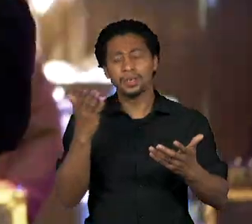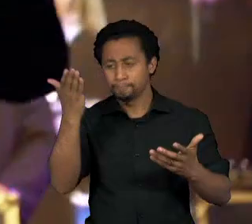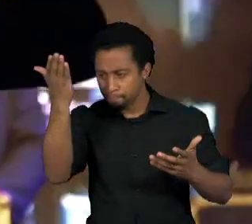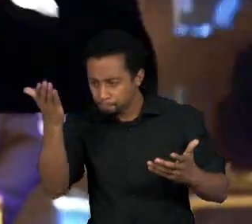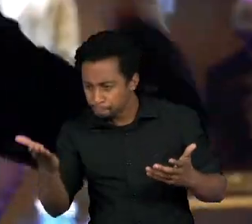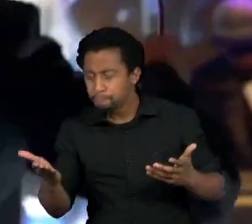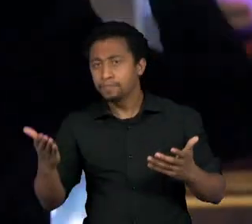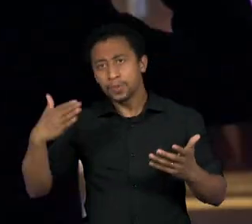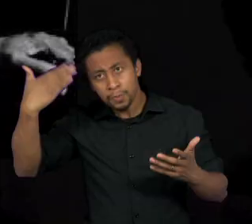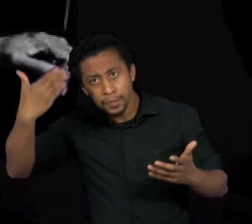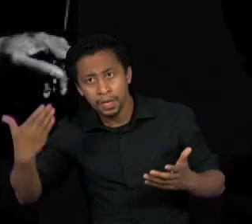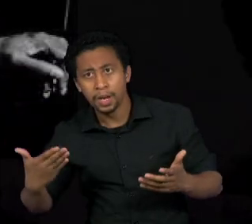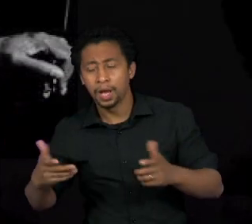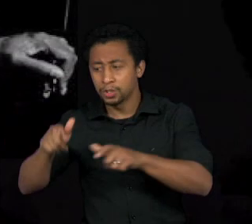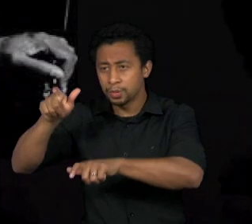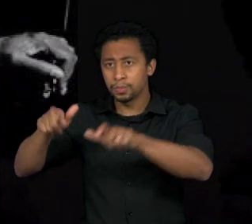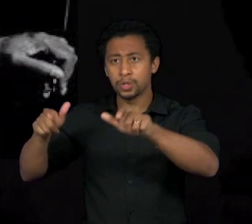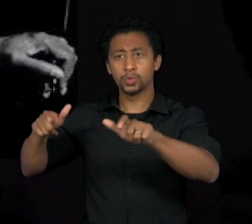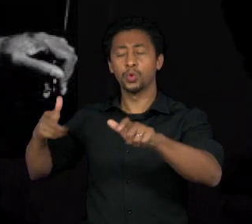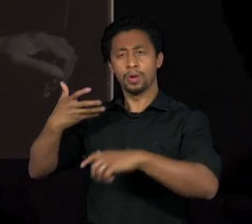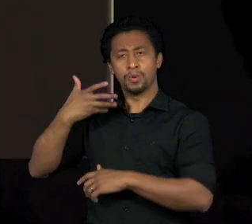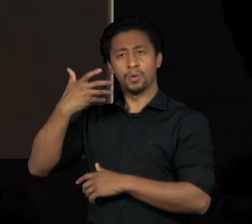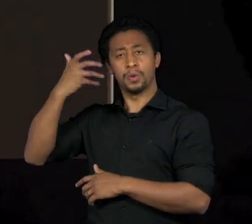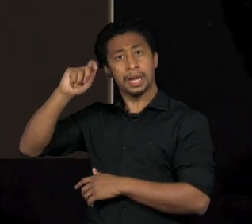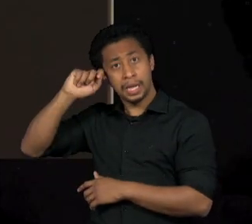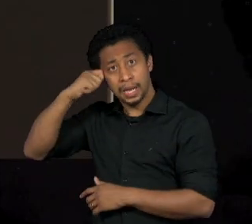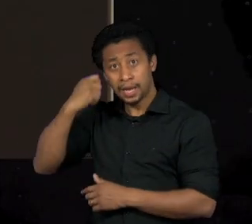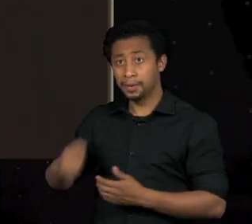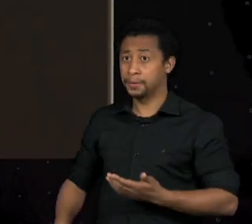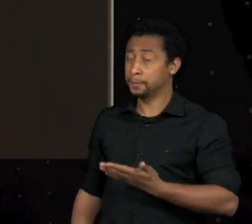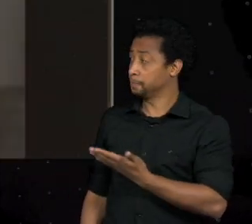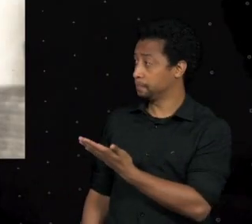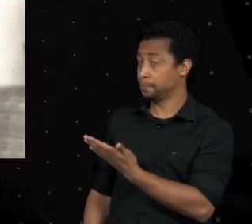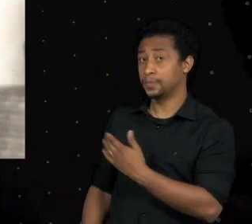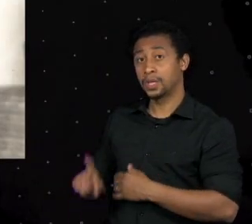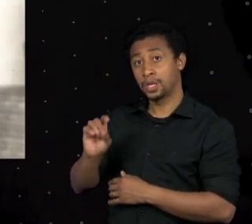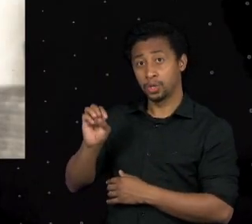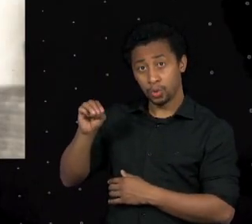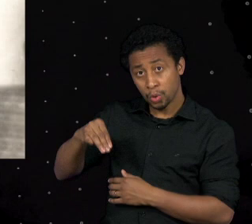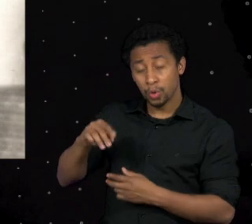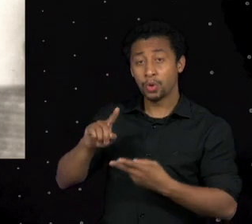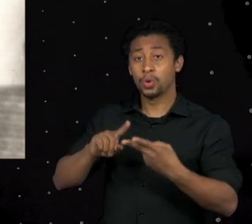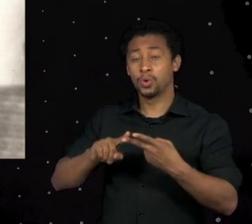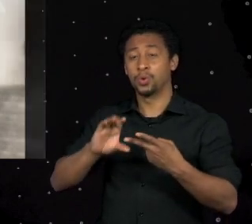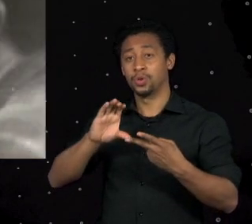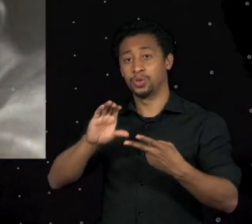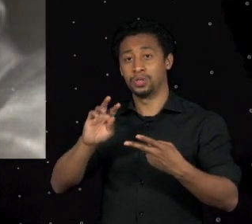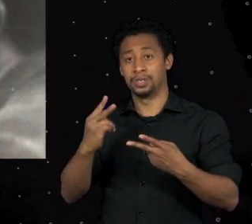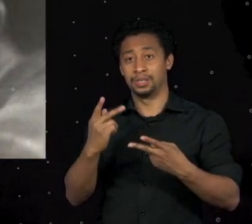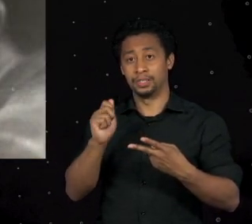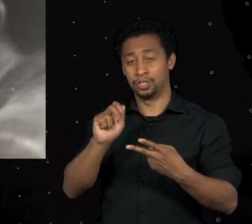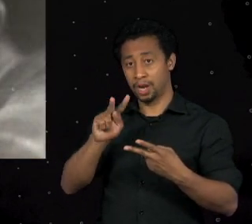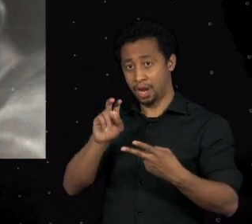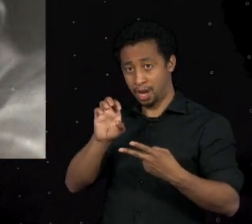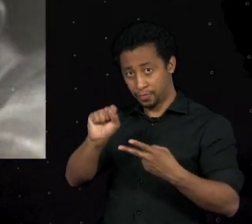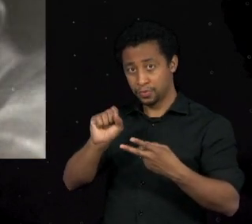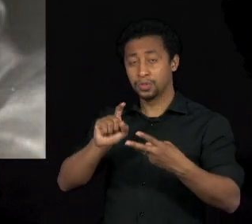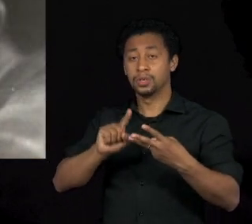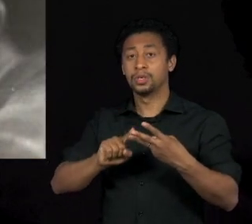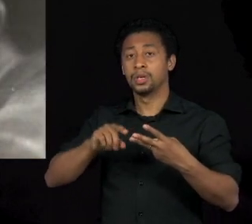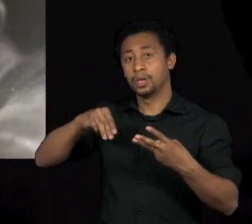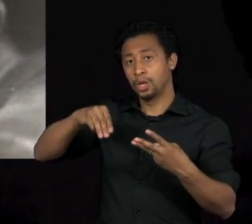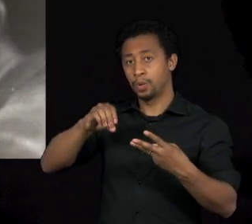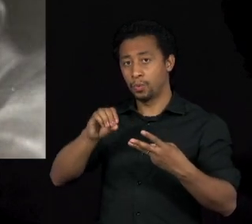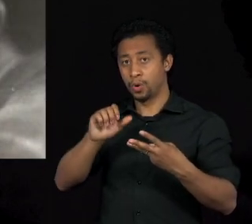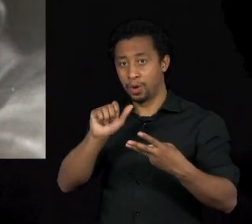maestros negros, como Dom Salvador, Erlon Chaves, Moacir Santos, Guerra Peixe, que nós usamos no tema